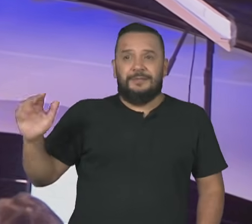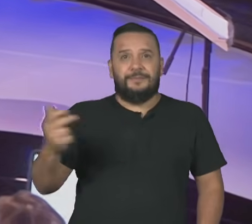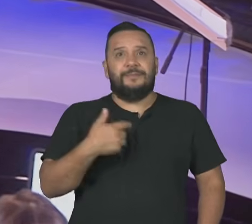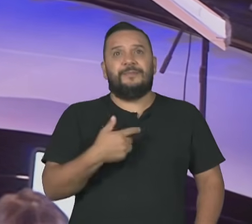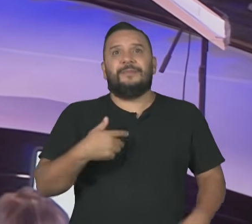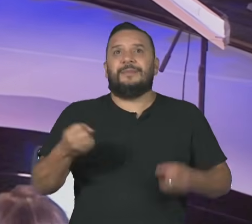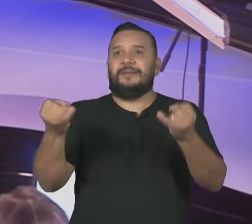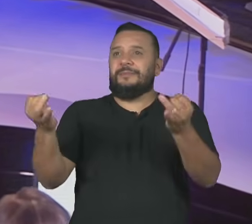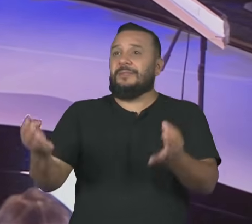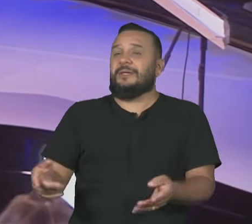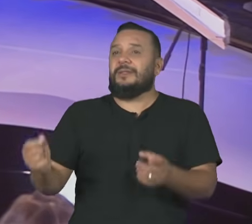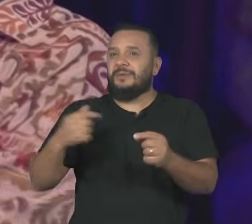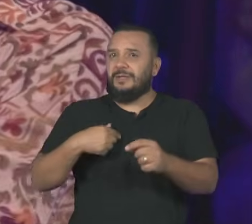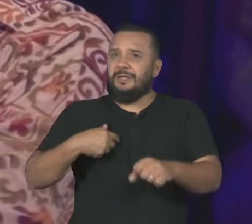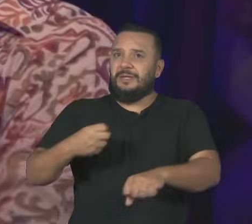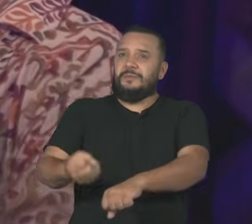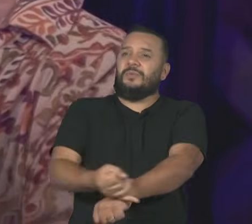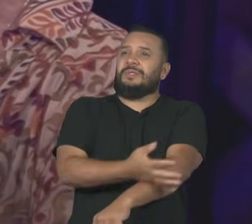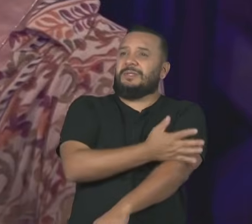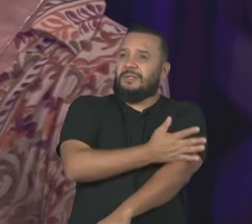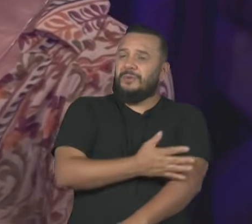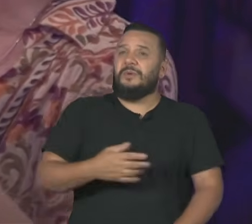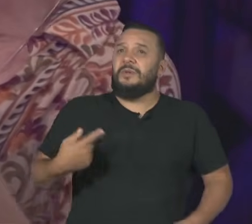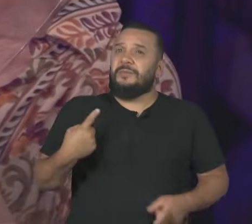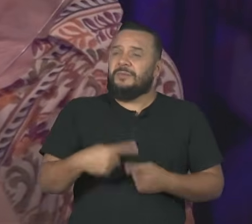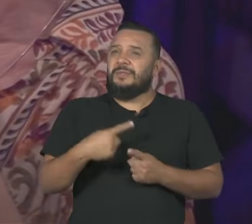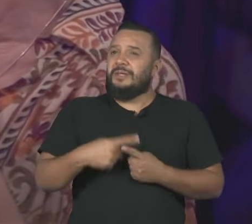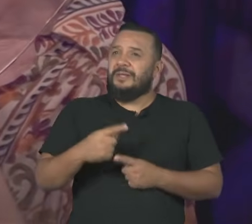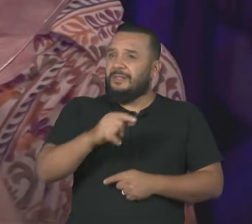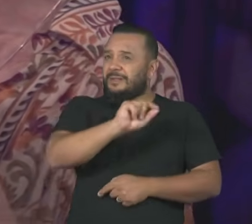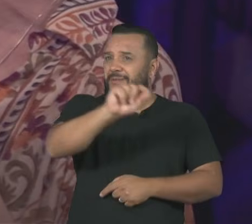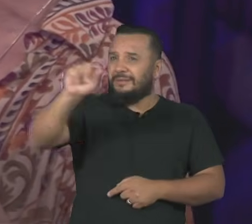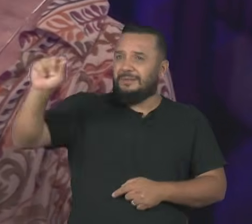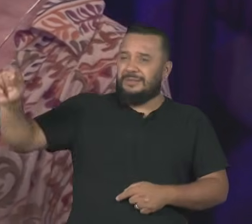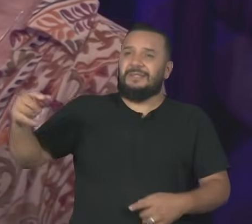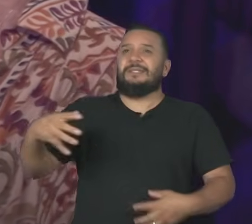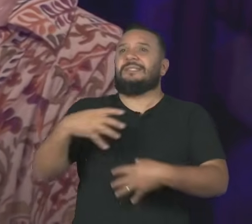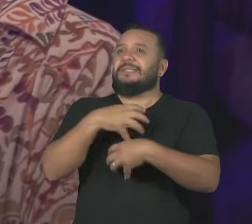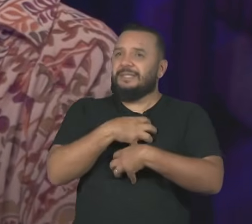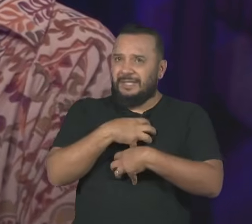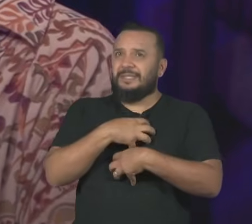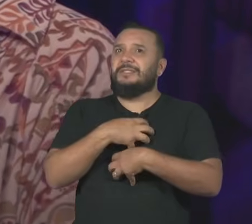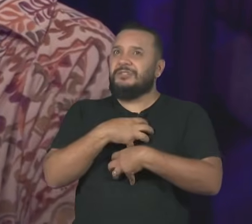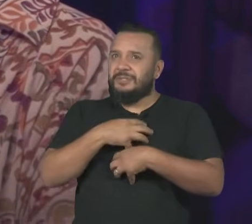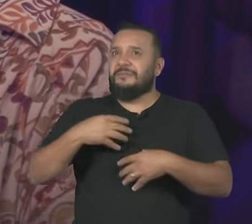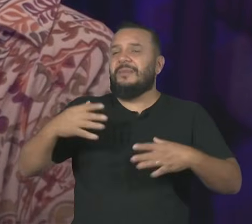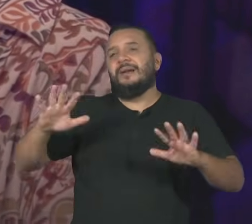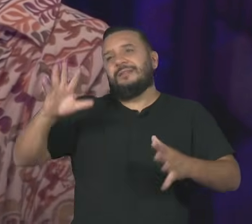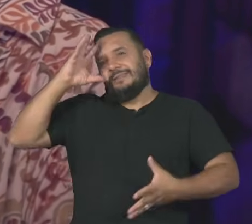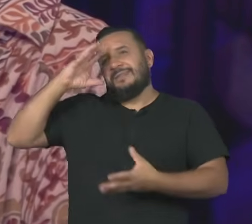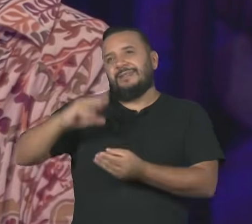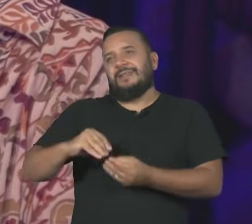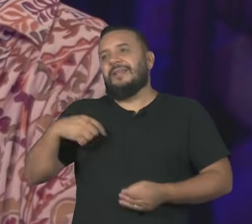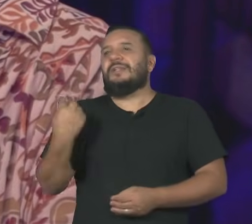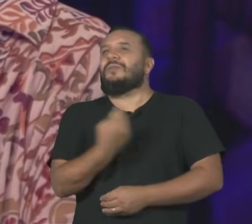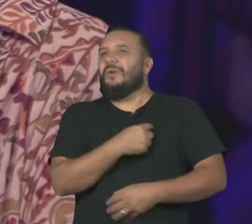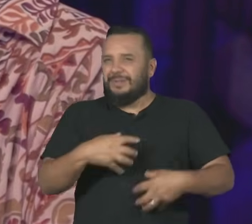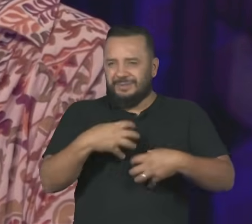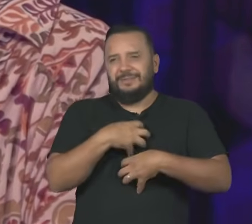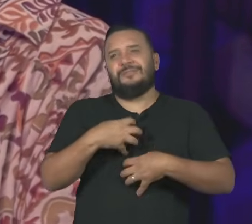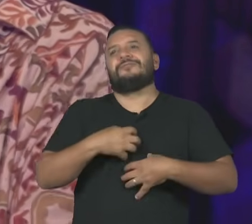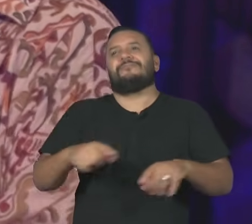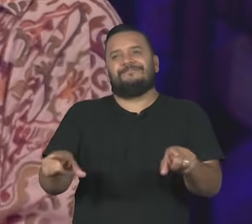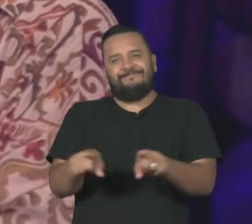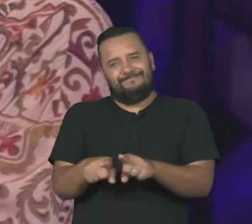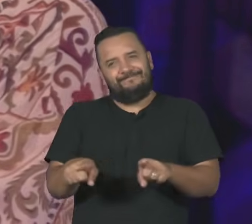Falando dessa emoção que o público sente, mas o público precisa entender que nós também